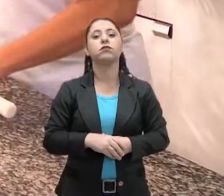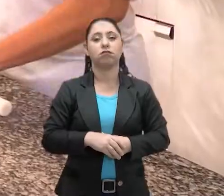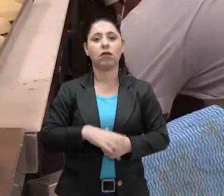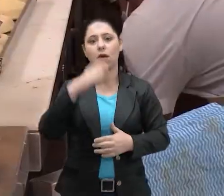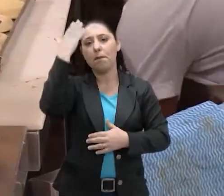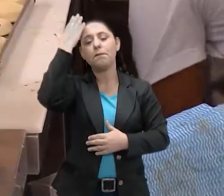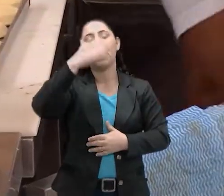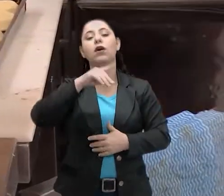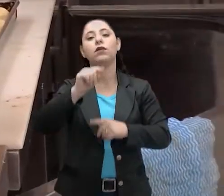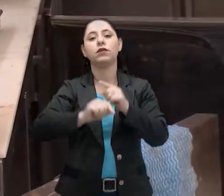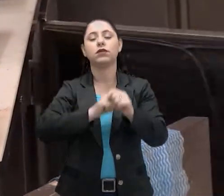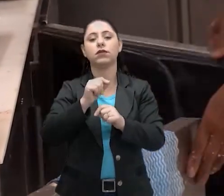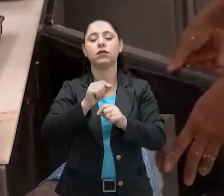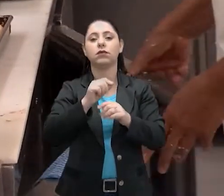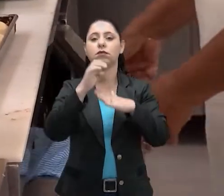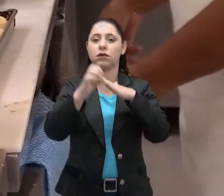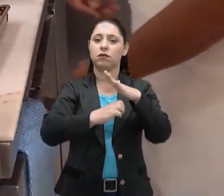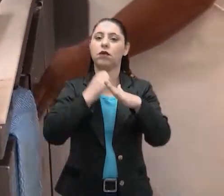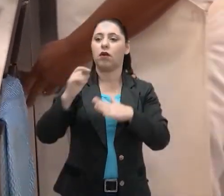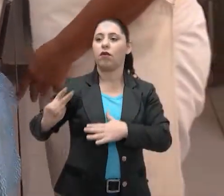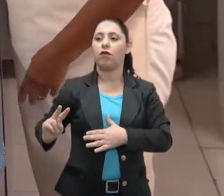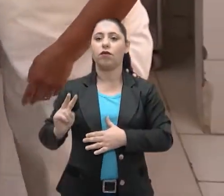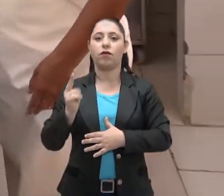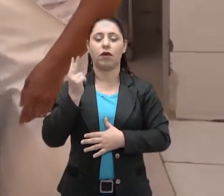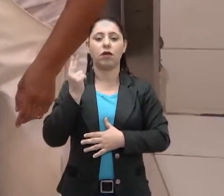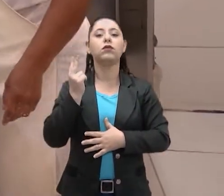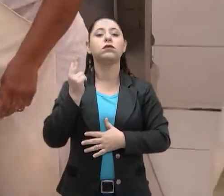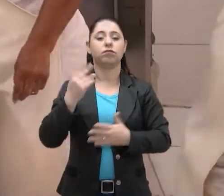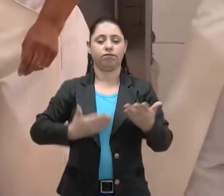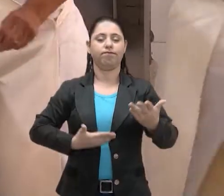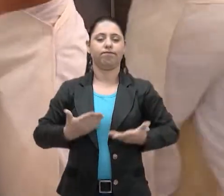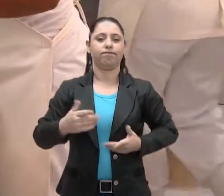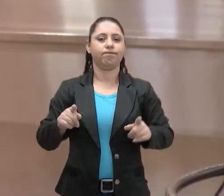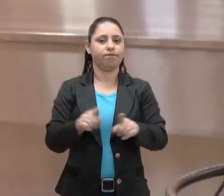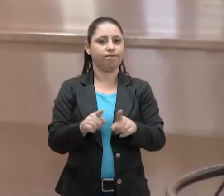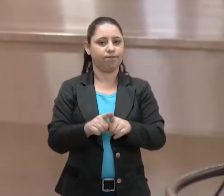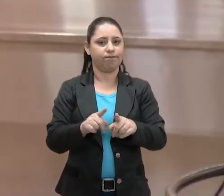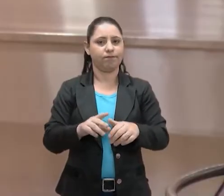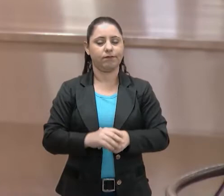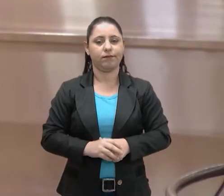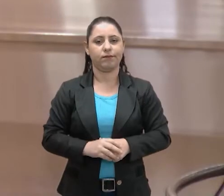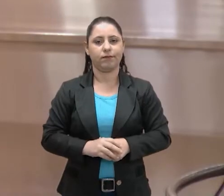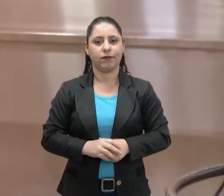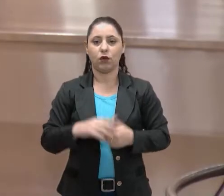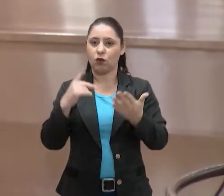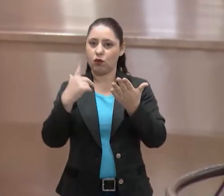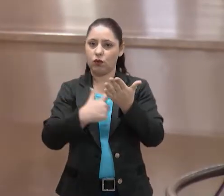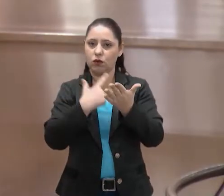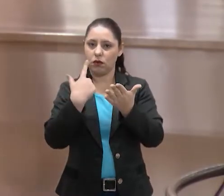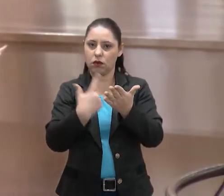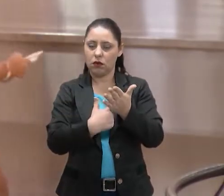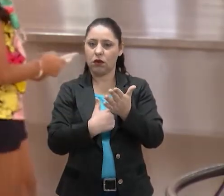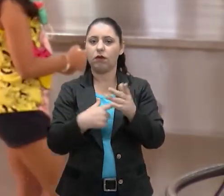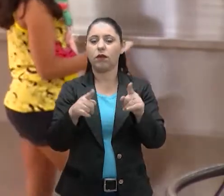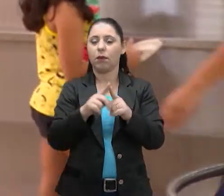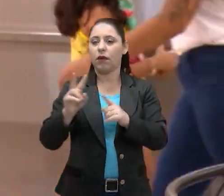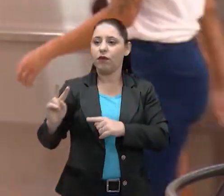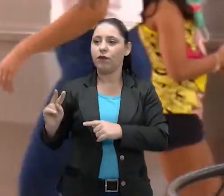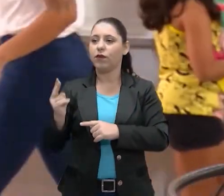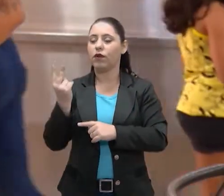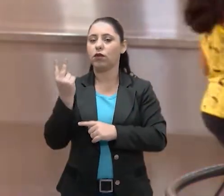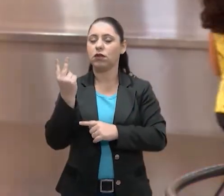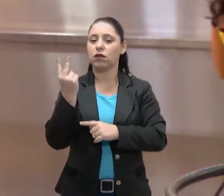a gente pode comprovar, né, que é uma empresa que valoriza o capital humano. No livro, além